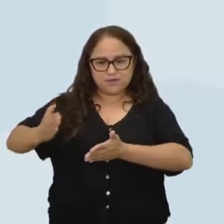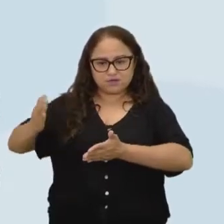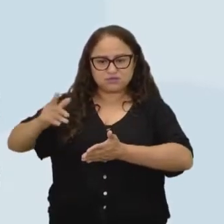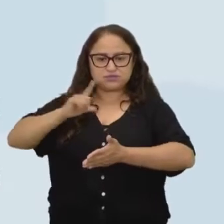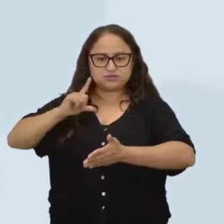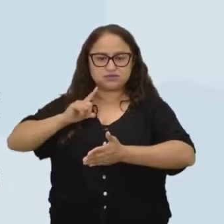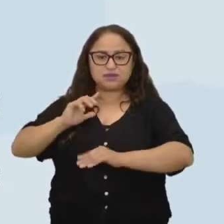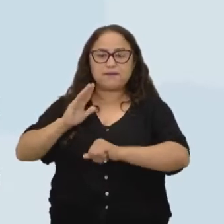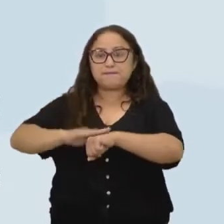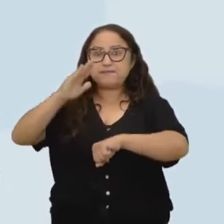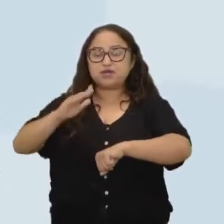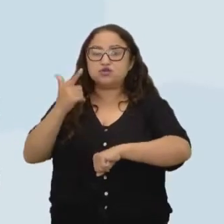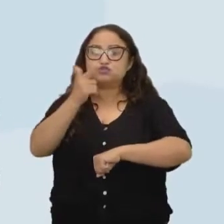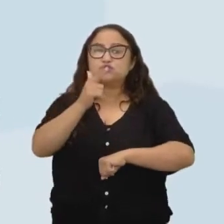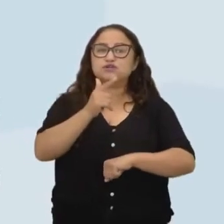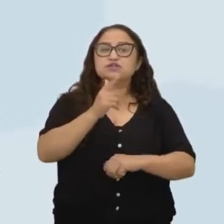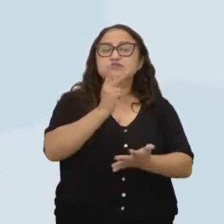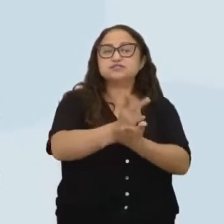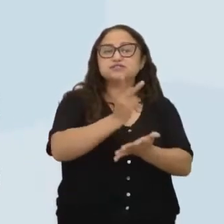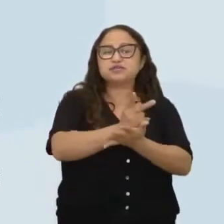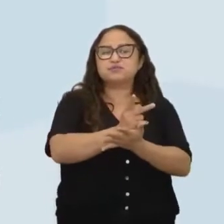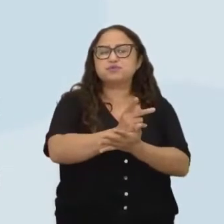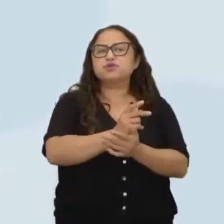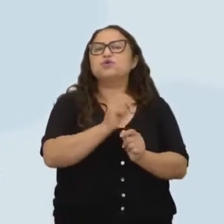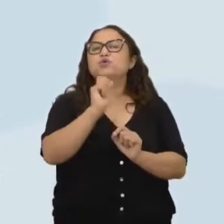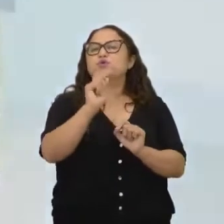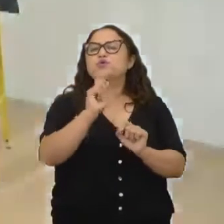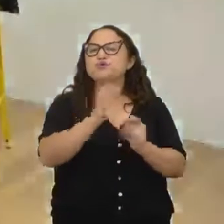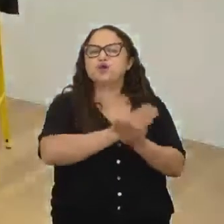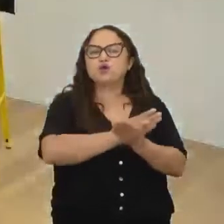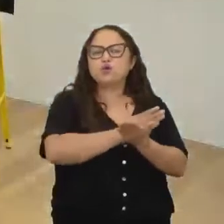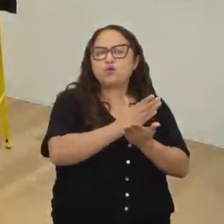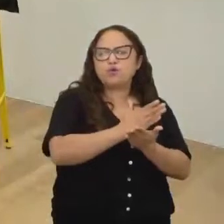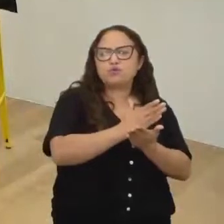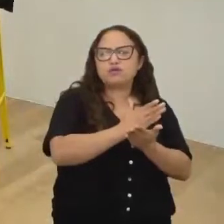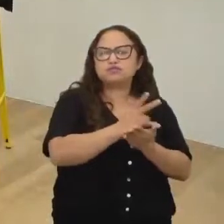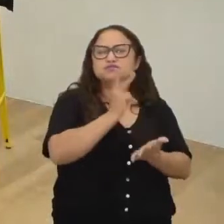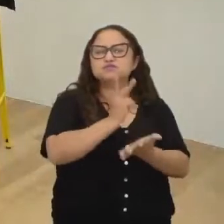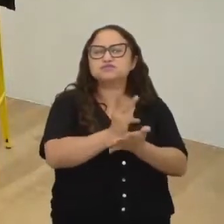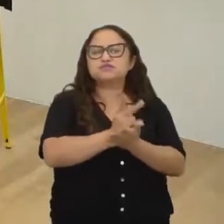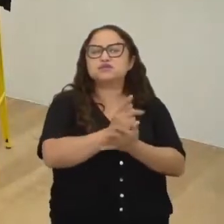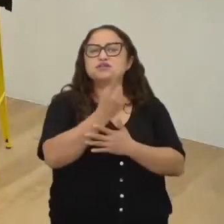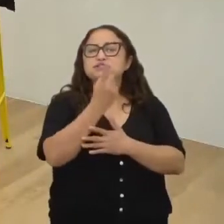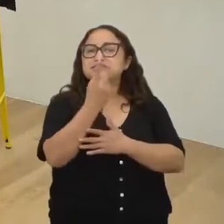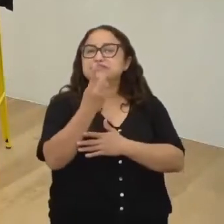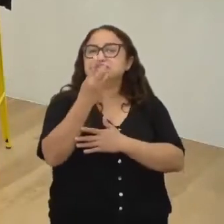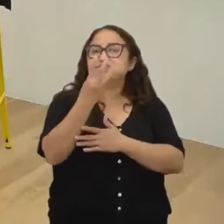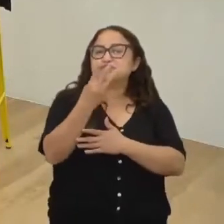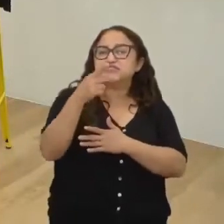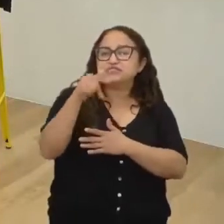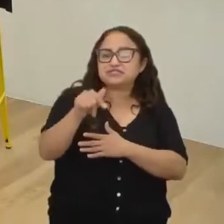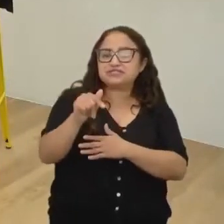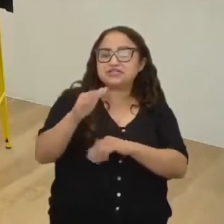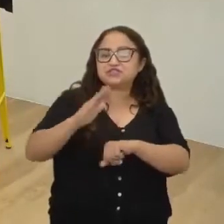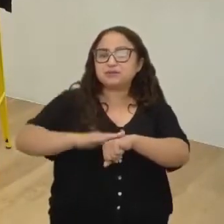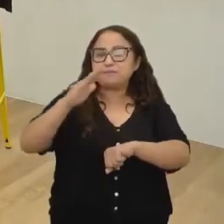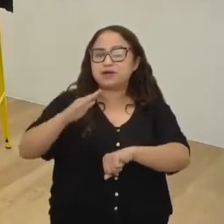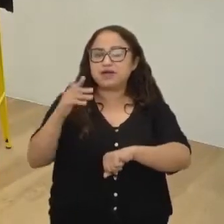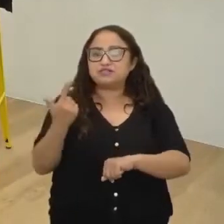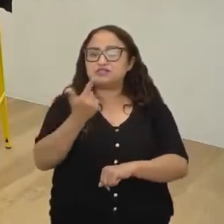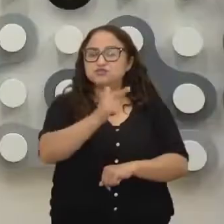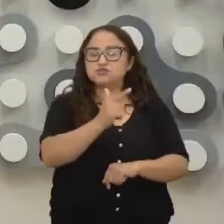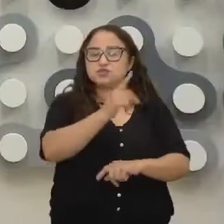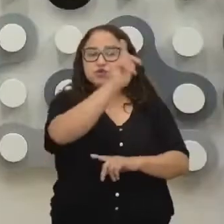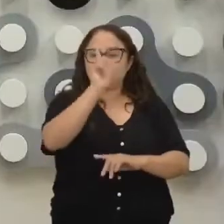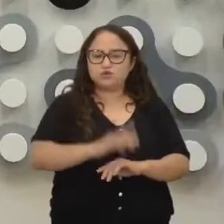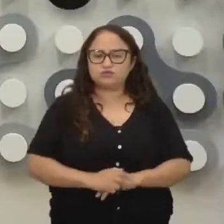que o exercício contínuo. Ou seja, aquele do início é 137% maior assim, do que o do normal da academia.